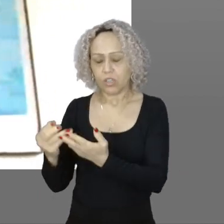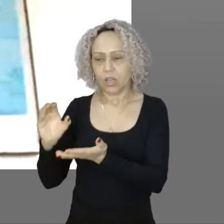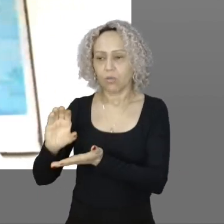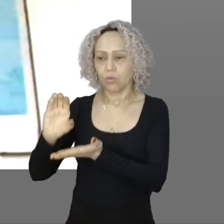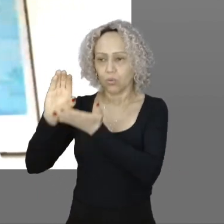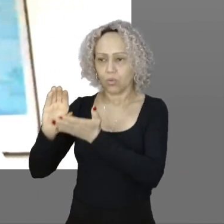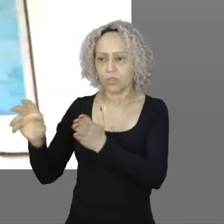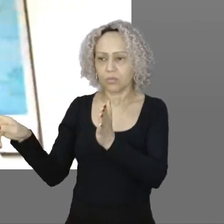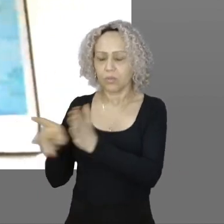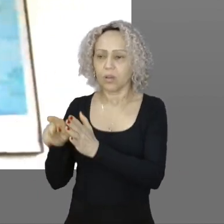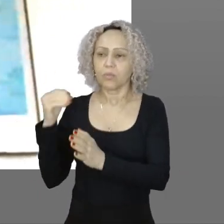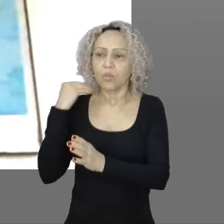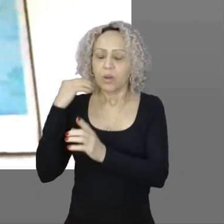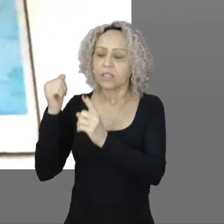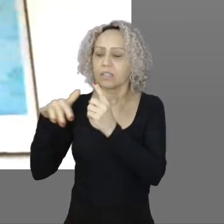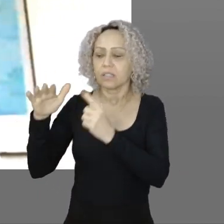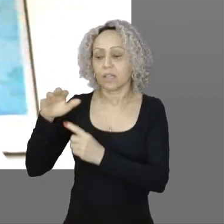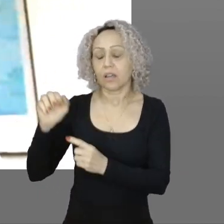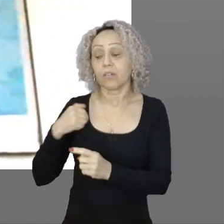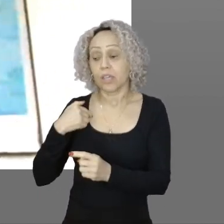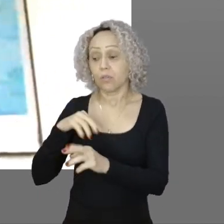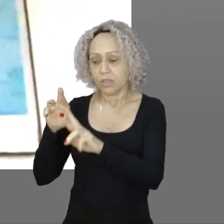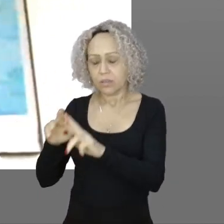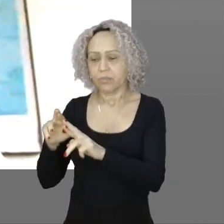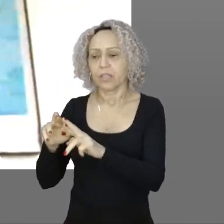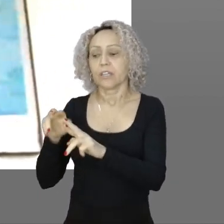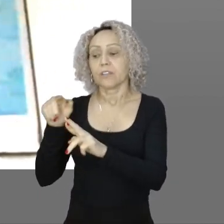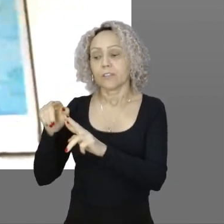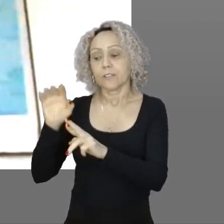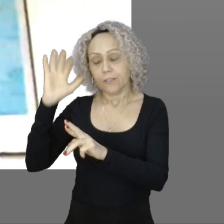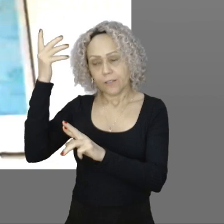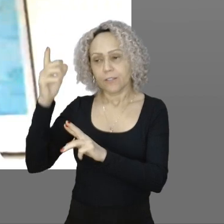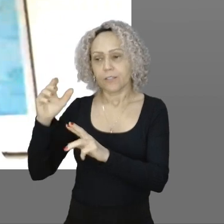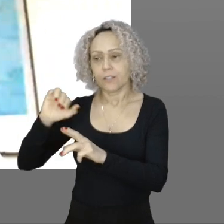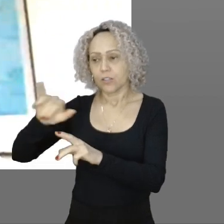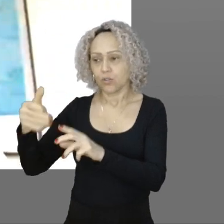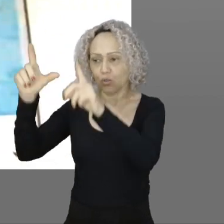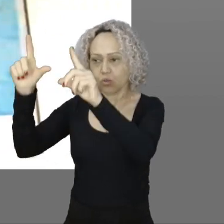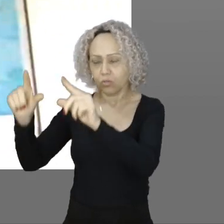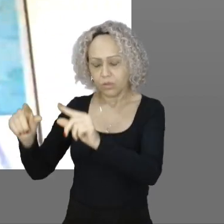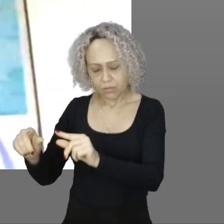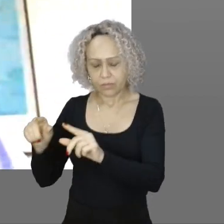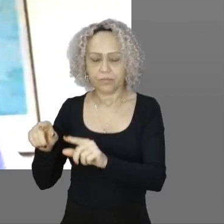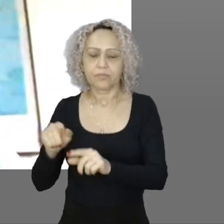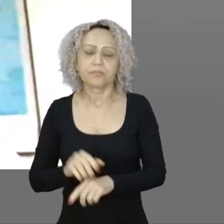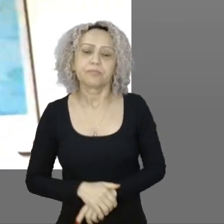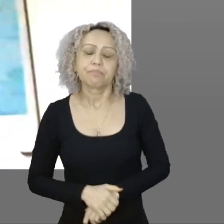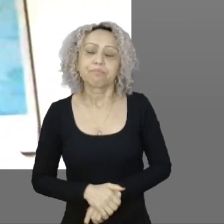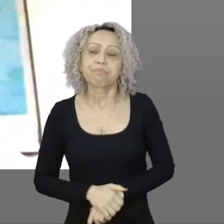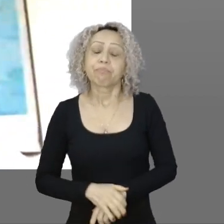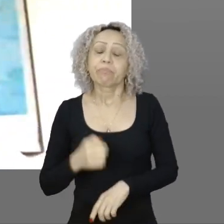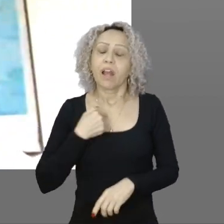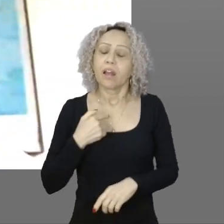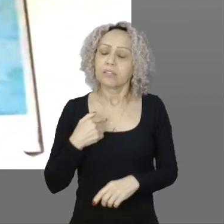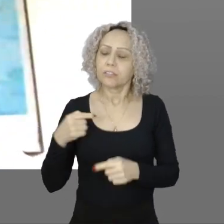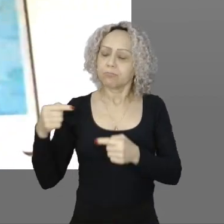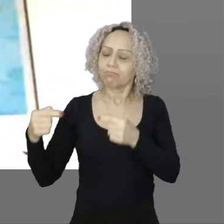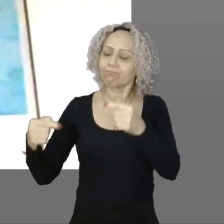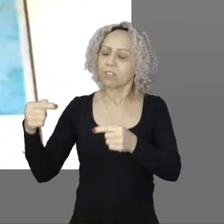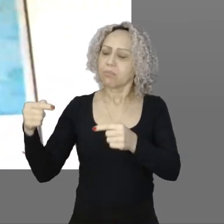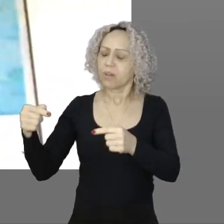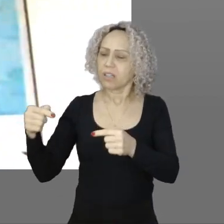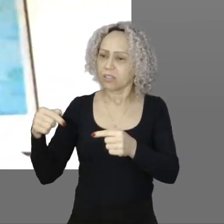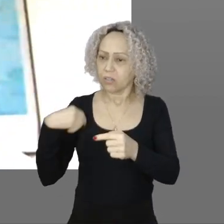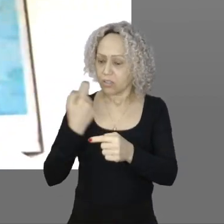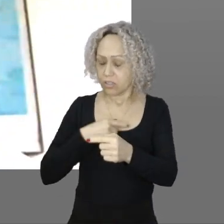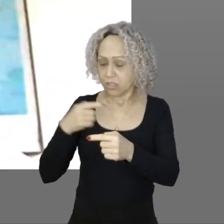para o crescimento econômico. Nós estamos agora com este debate, que eu considero um debate que está sendo um tanto quanto